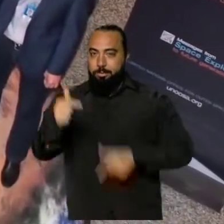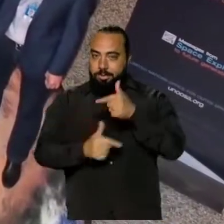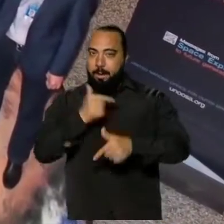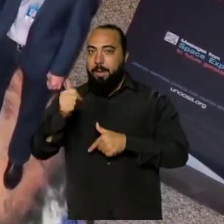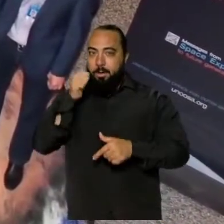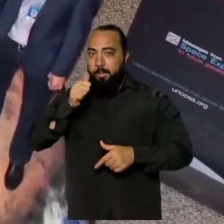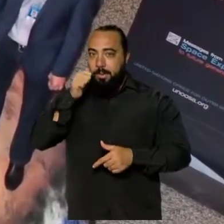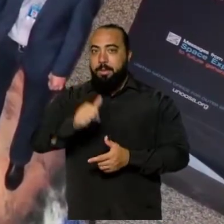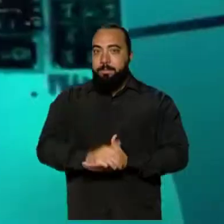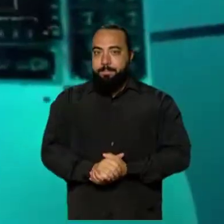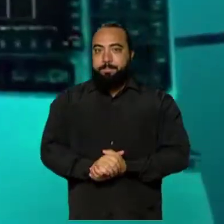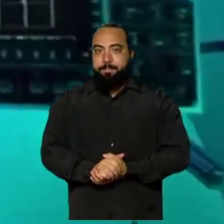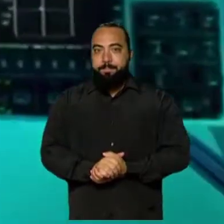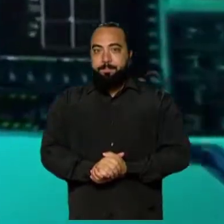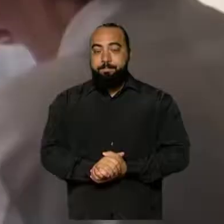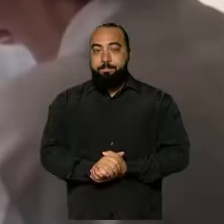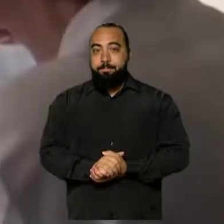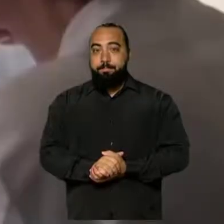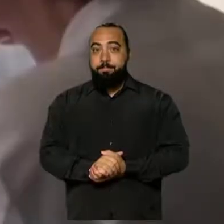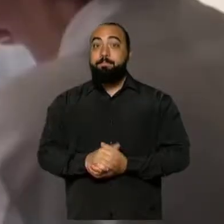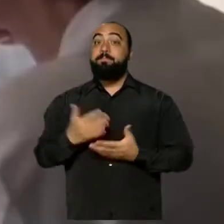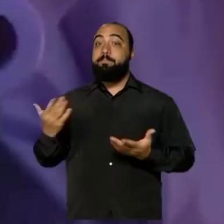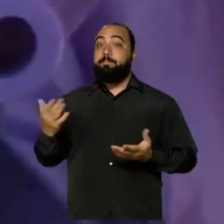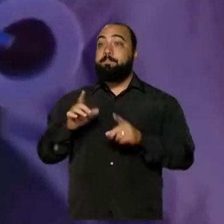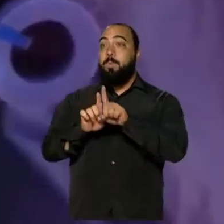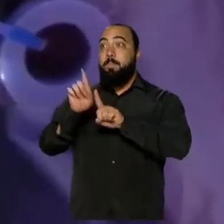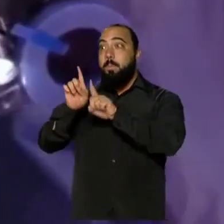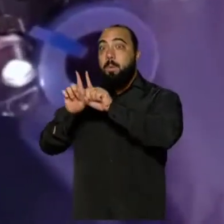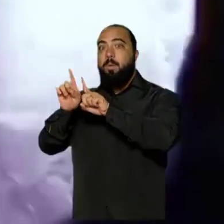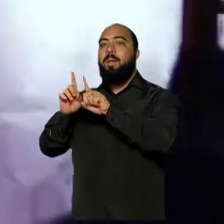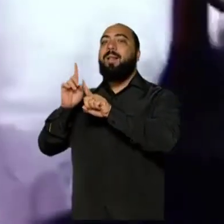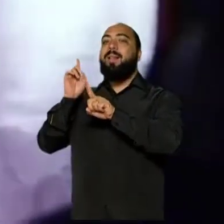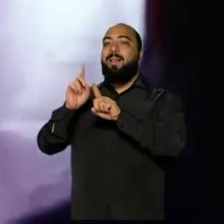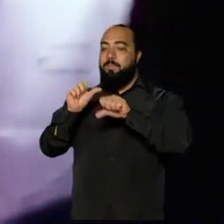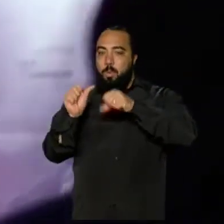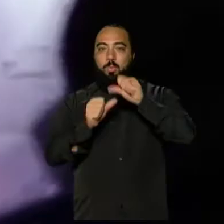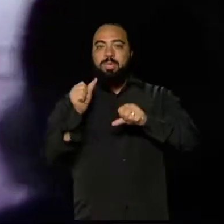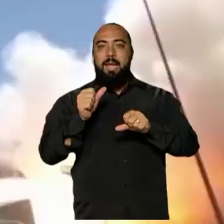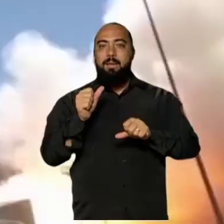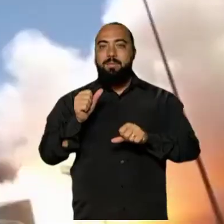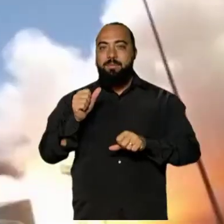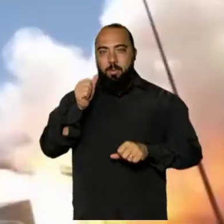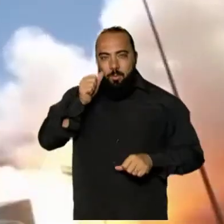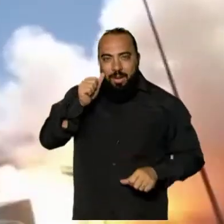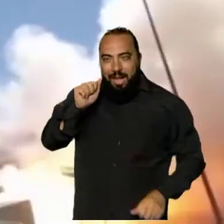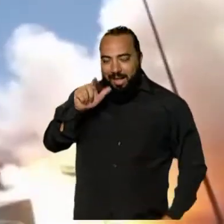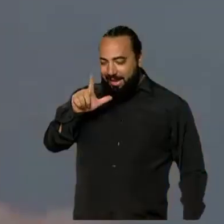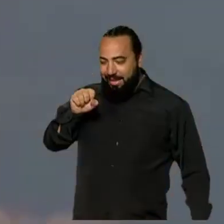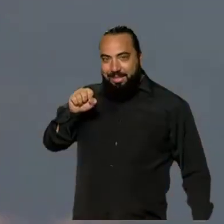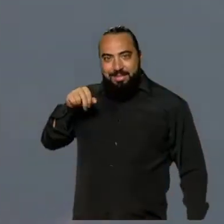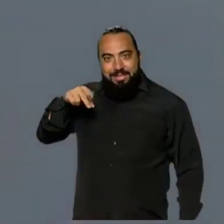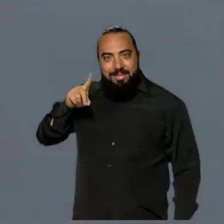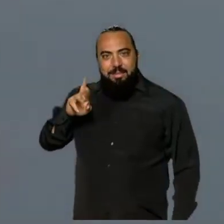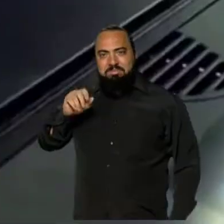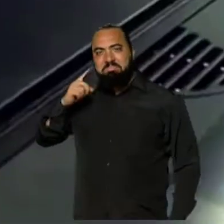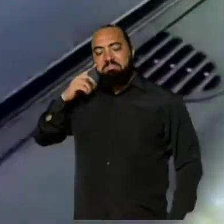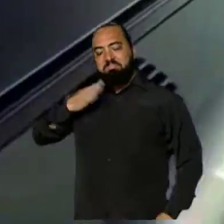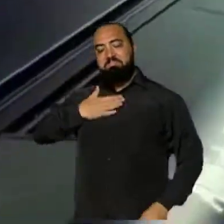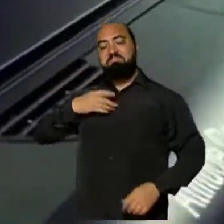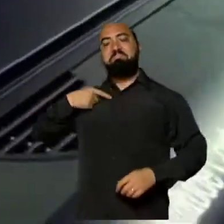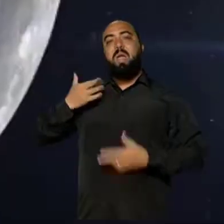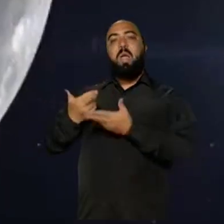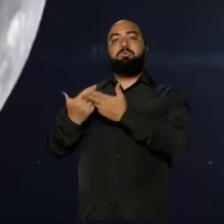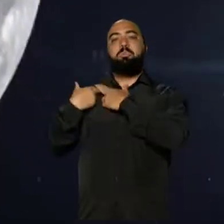feminina. Mudar esses números é um desafio que Alessandra tomou para si, com várias iniciativas